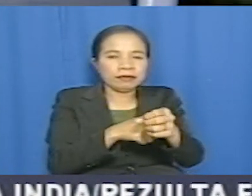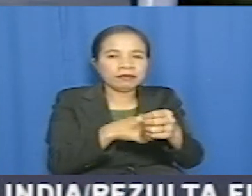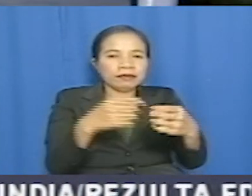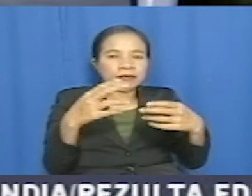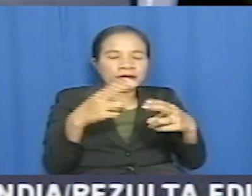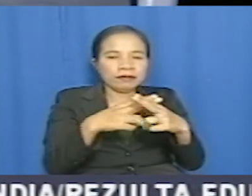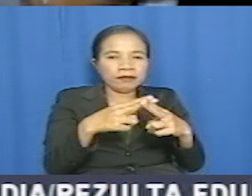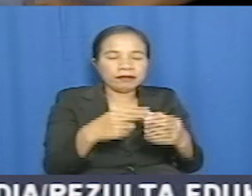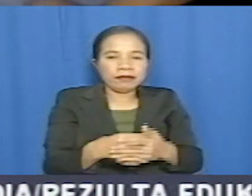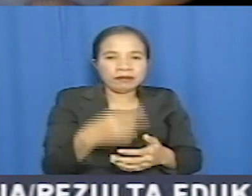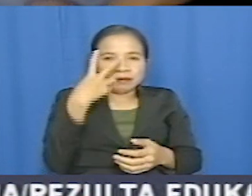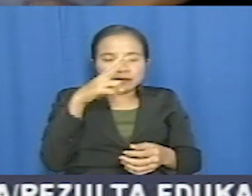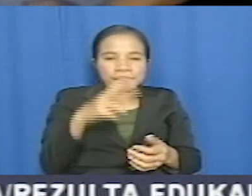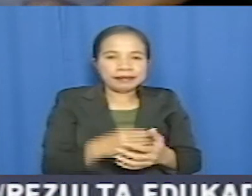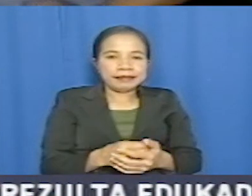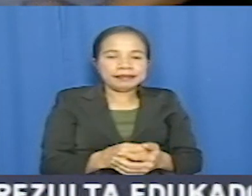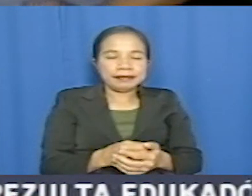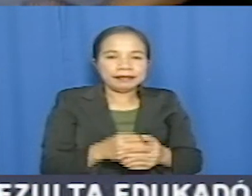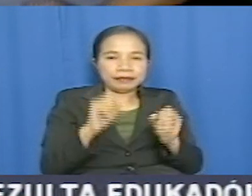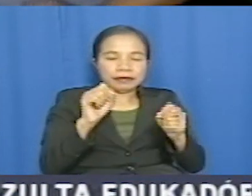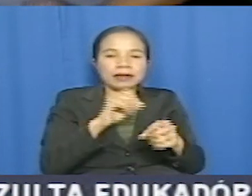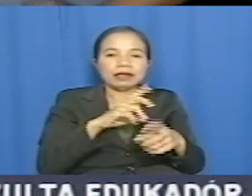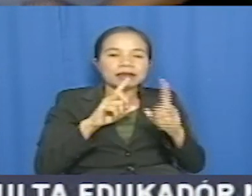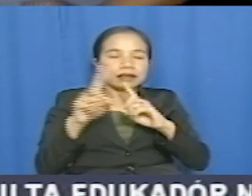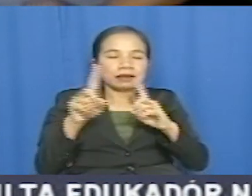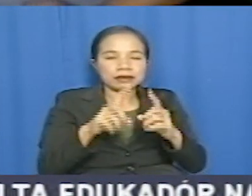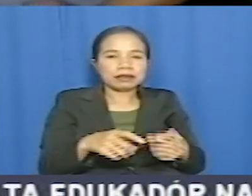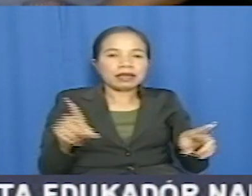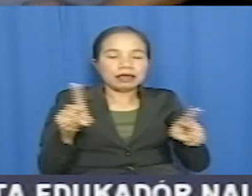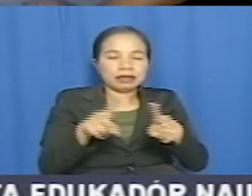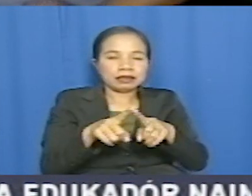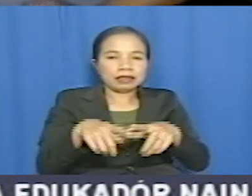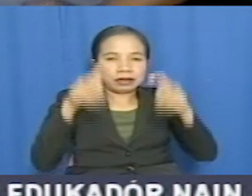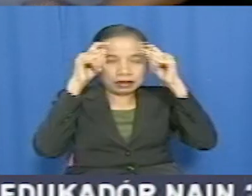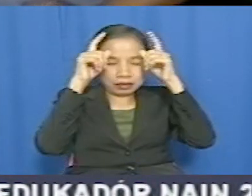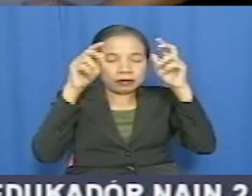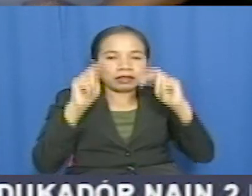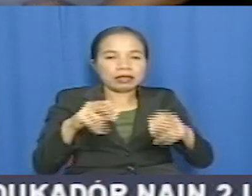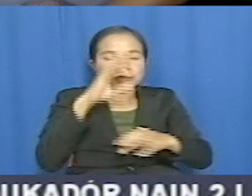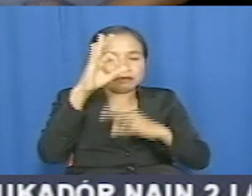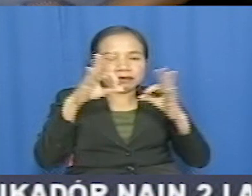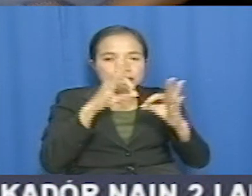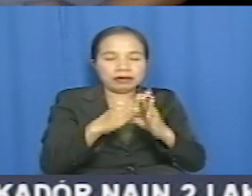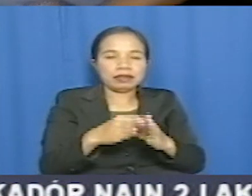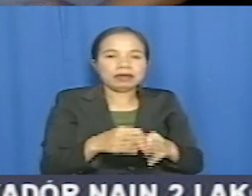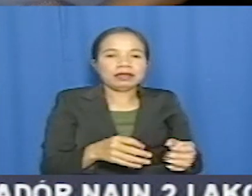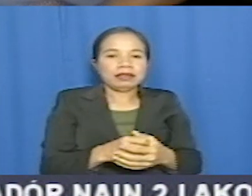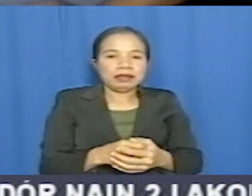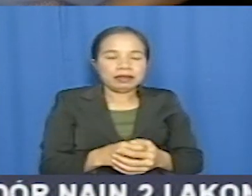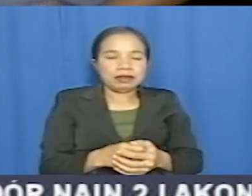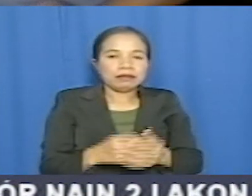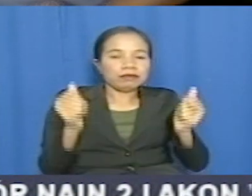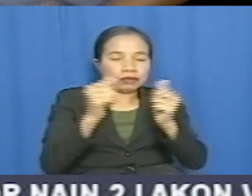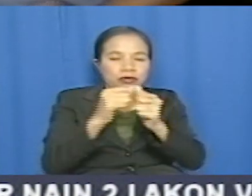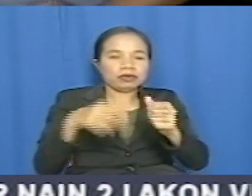será mais tarde e a nain será mais belo sim com a outra portanto ita nessa timoruan ita ia fiar ida no bem maca meeting ona ho ita